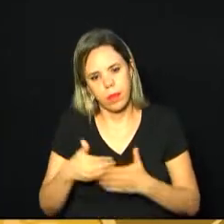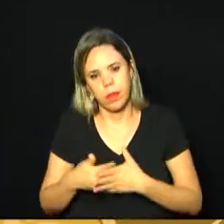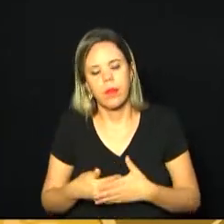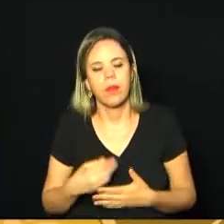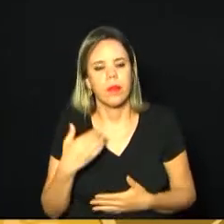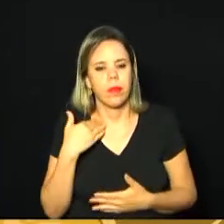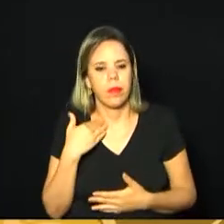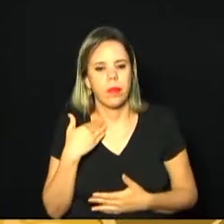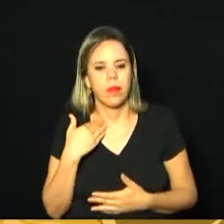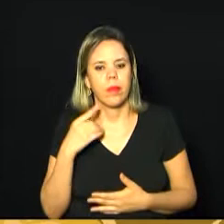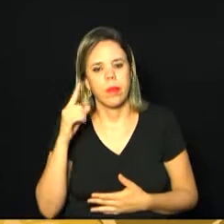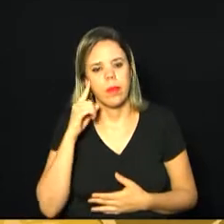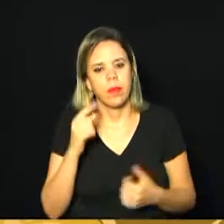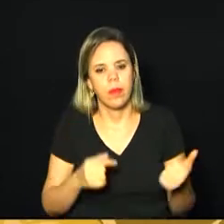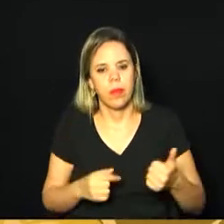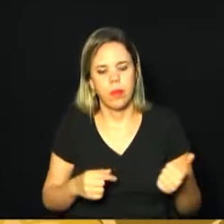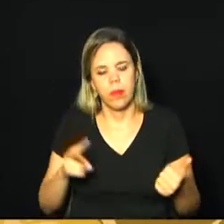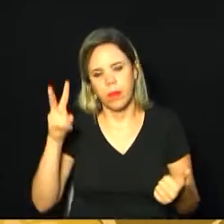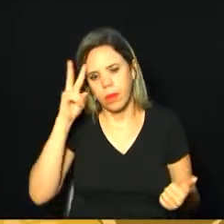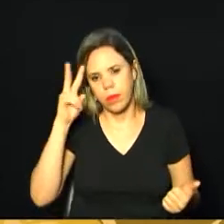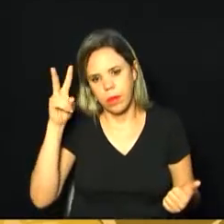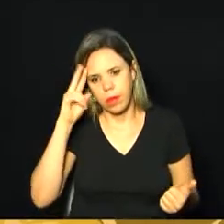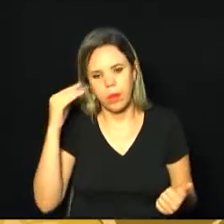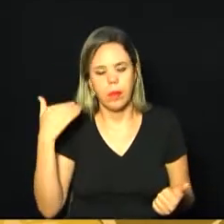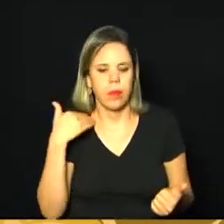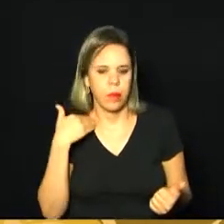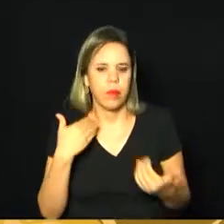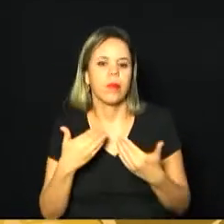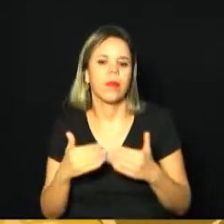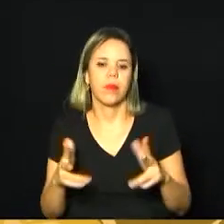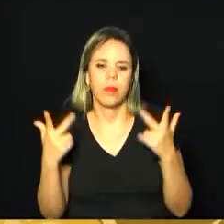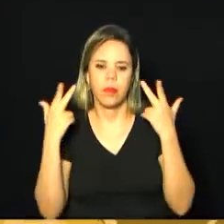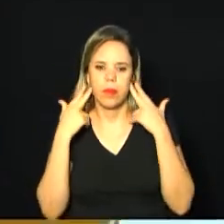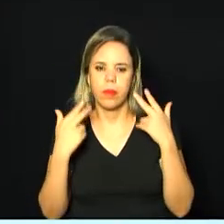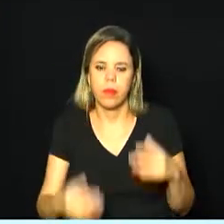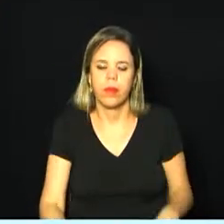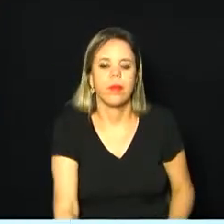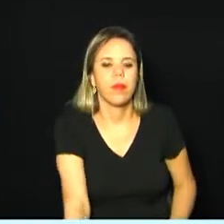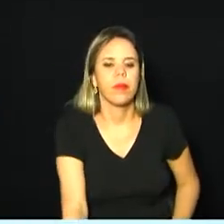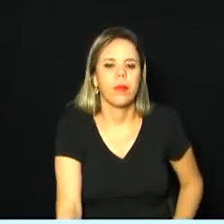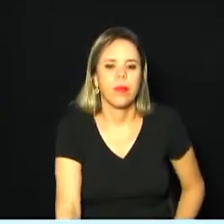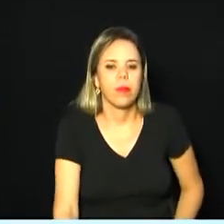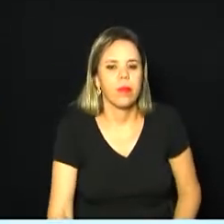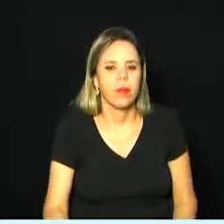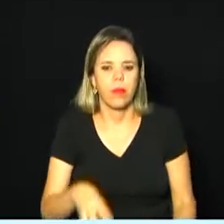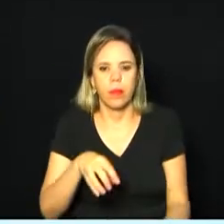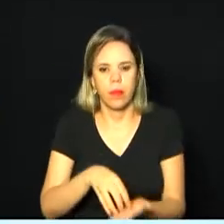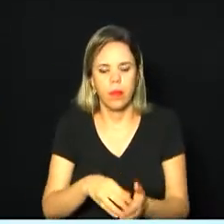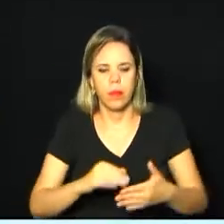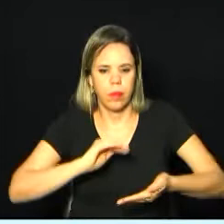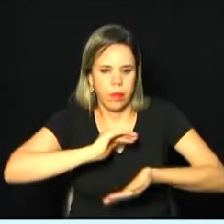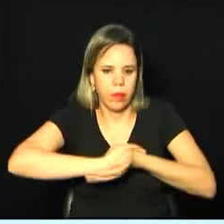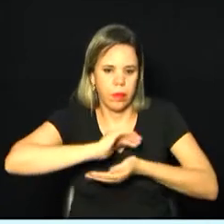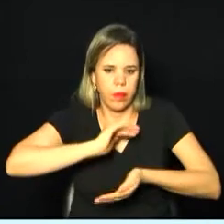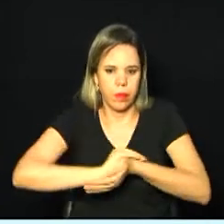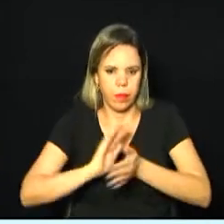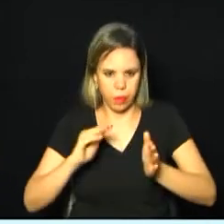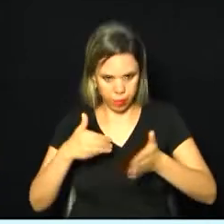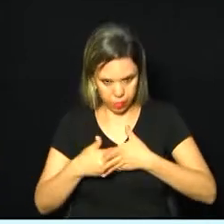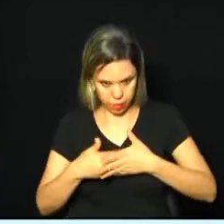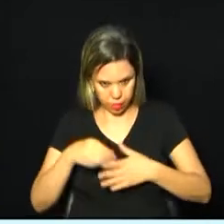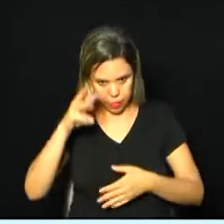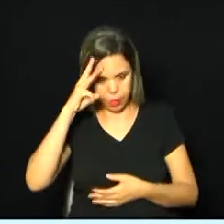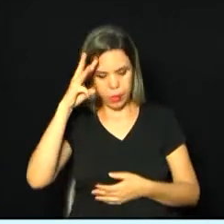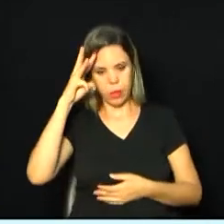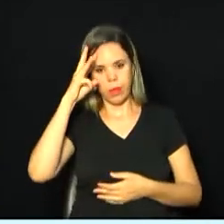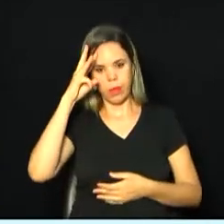no dia primeiro segunda-feira os bancos abrem normalmente os postos do Poupatempo estarão fechados